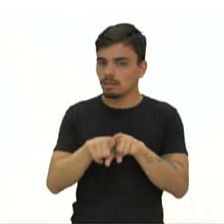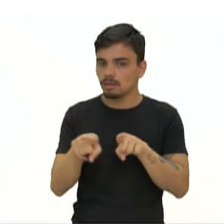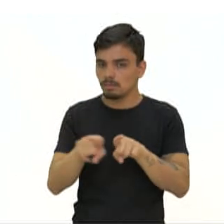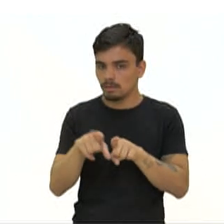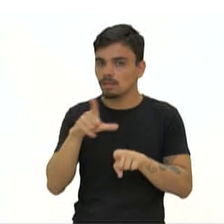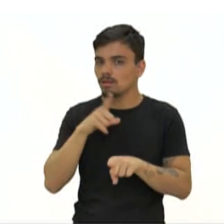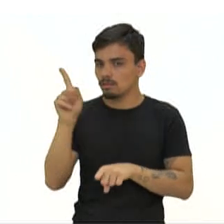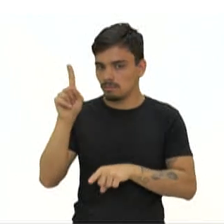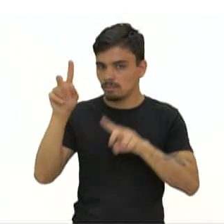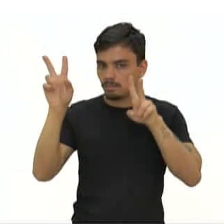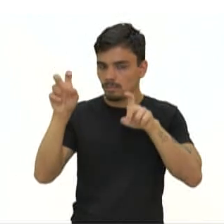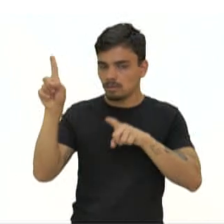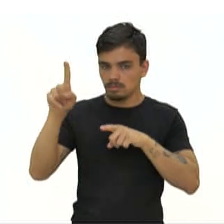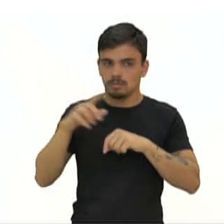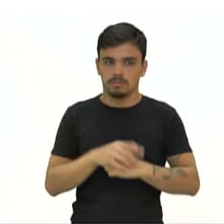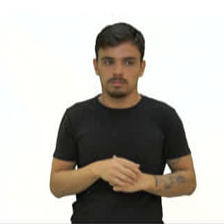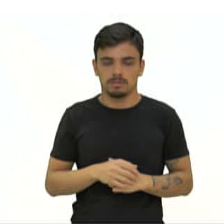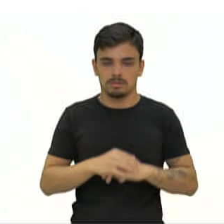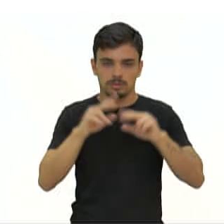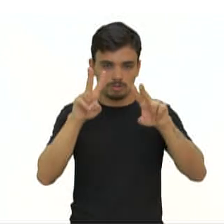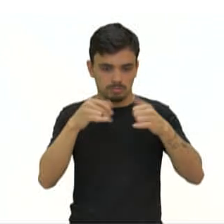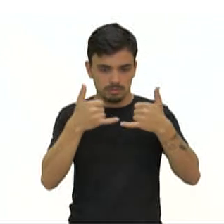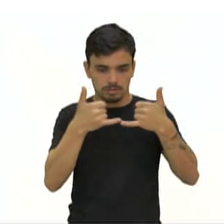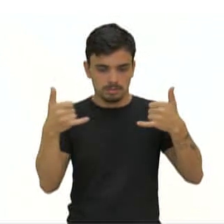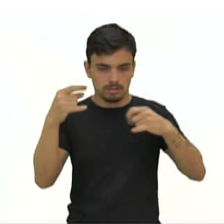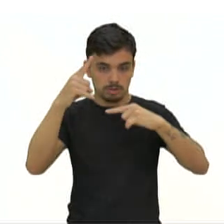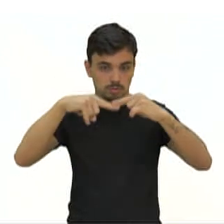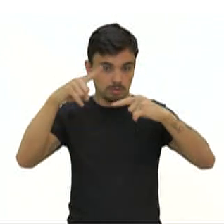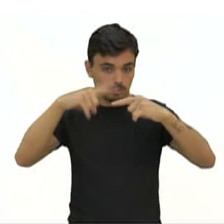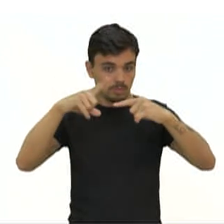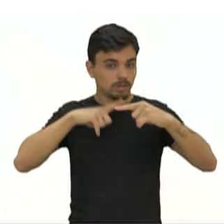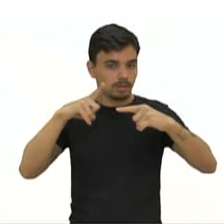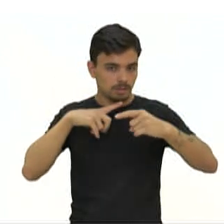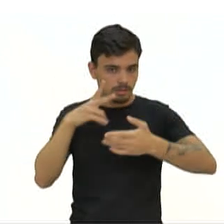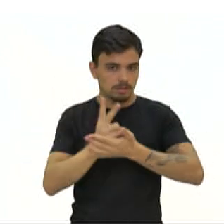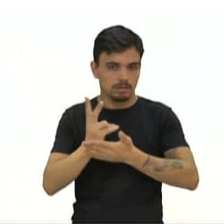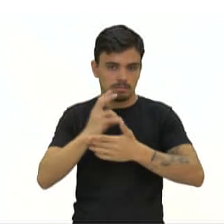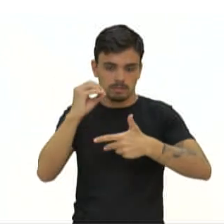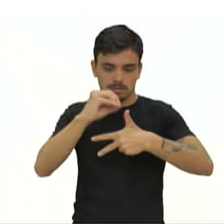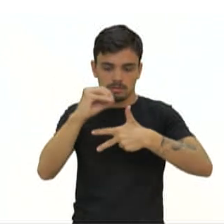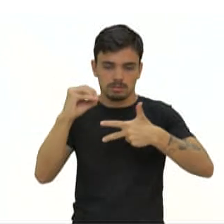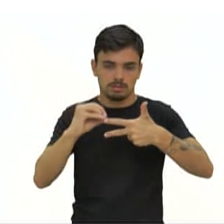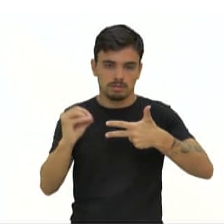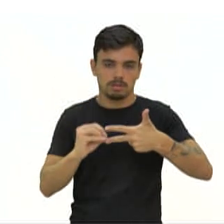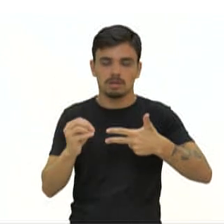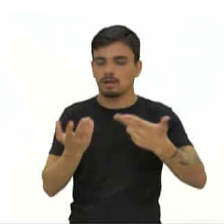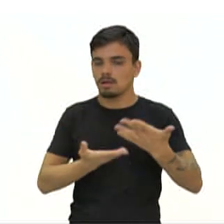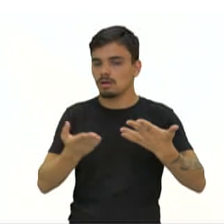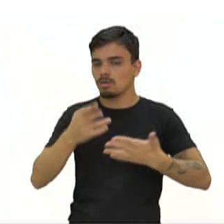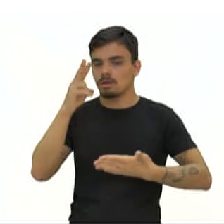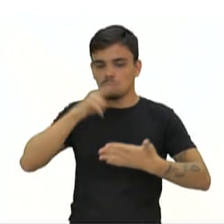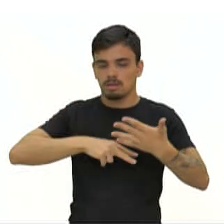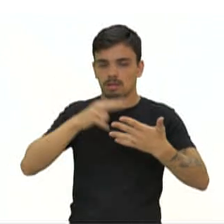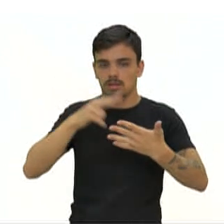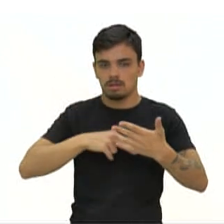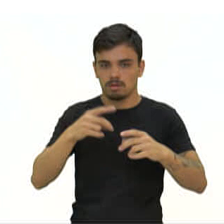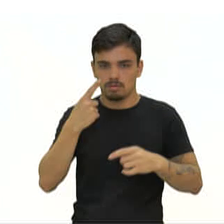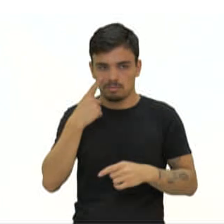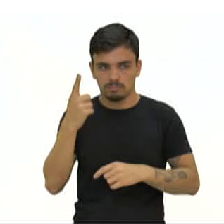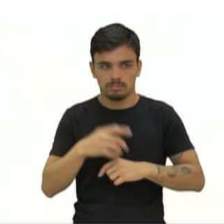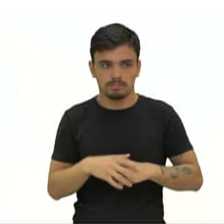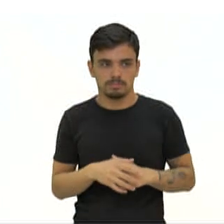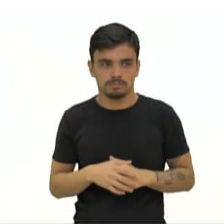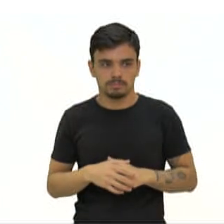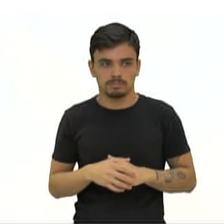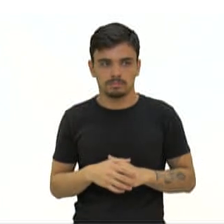circuitos. Circuitos sempre caem no Enem. Então, presta atenção. Vamos ler então o exercício e vou dar o tempo para vocês fazerem.